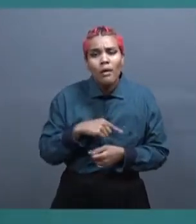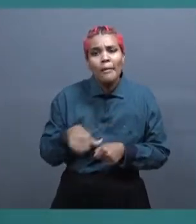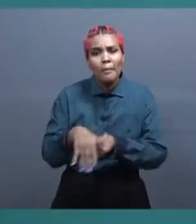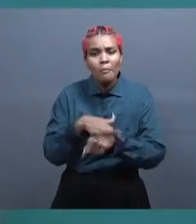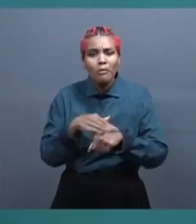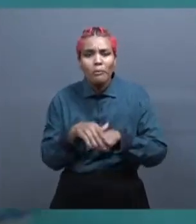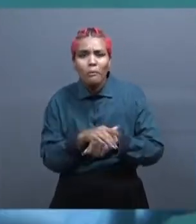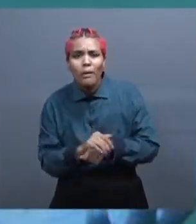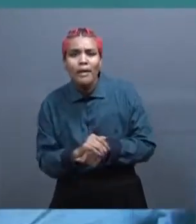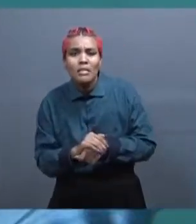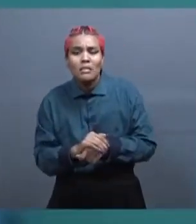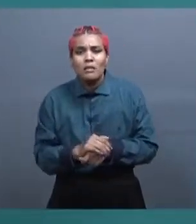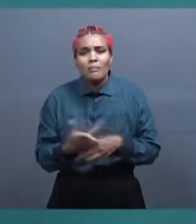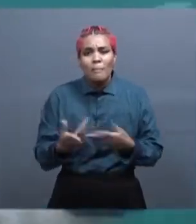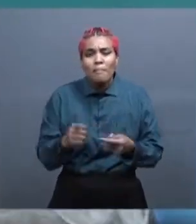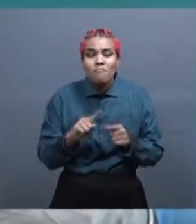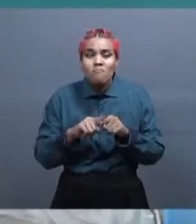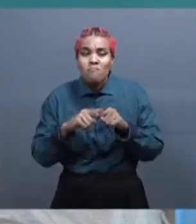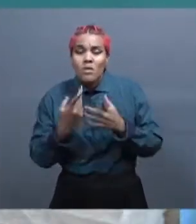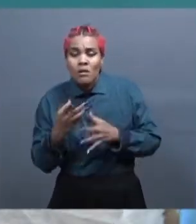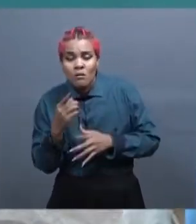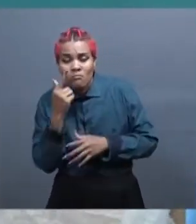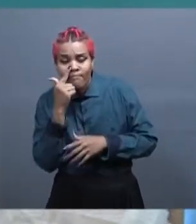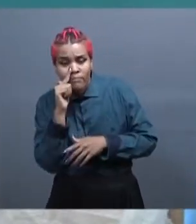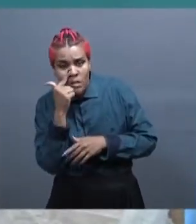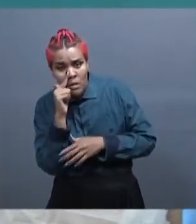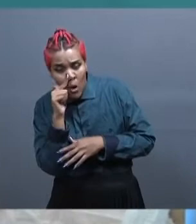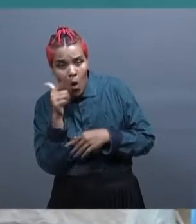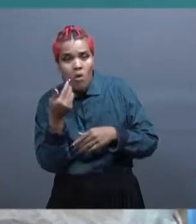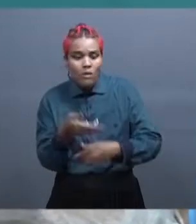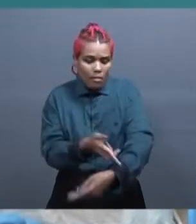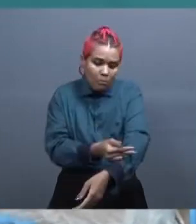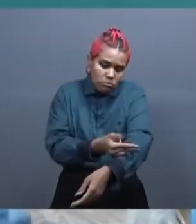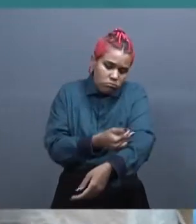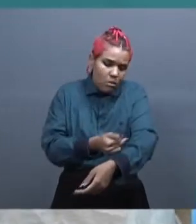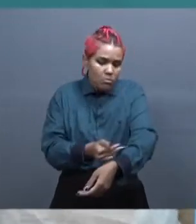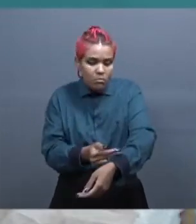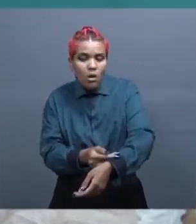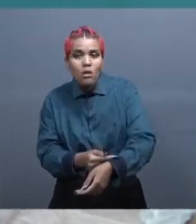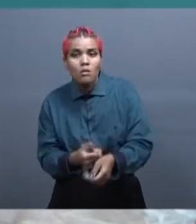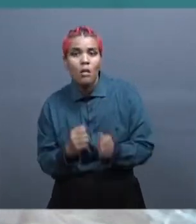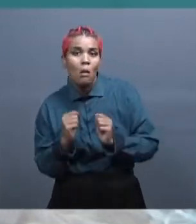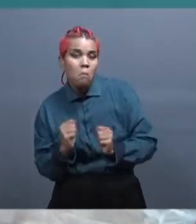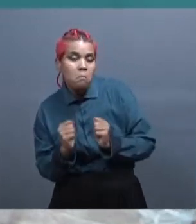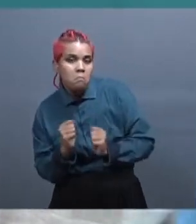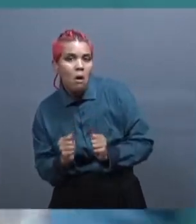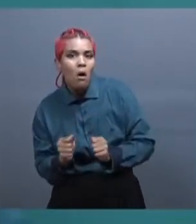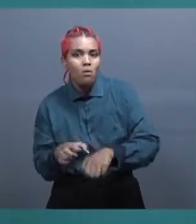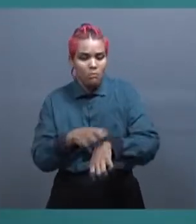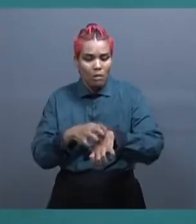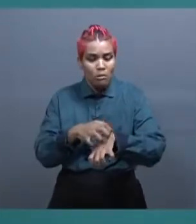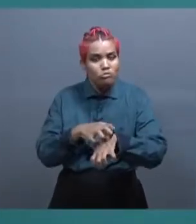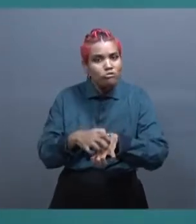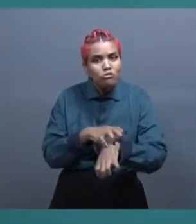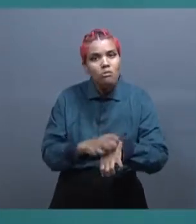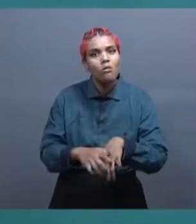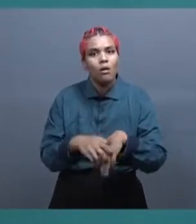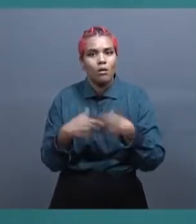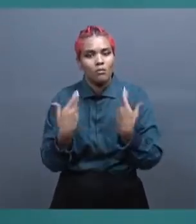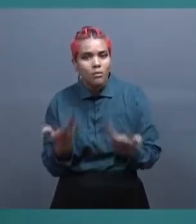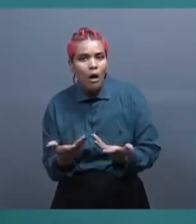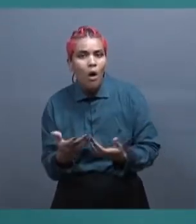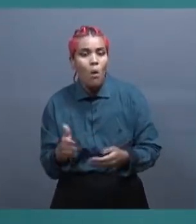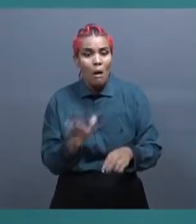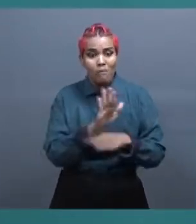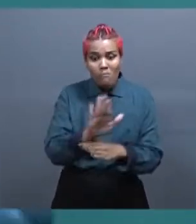de agravamento é de doença ela tem ali é sinalizado na pele o que ela pode tomar o que ela não deve tomar então essa tatuagem preventiva a